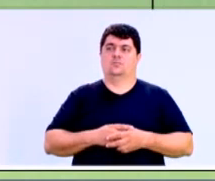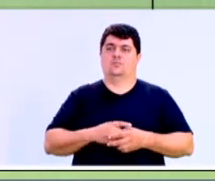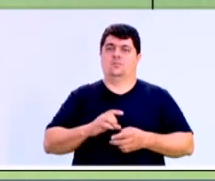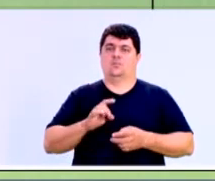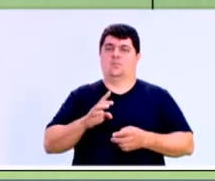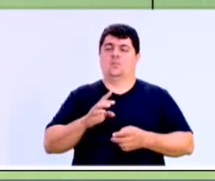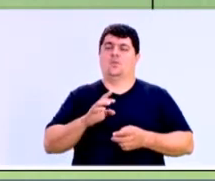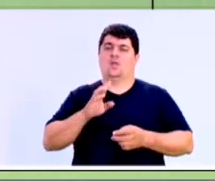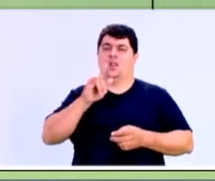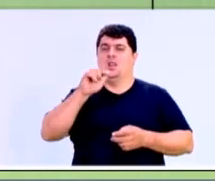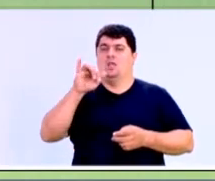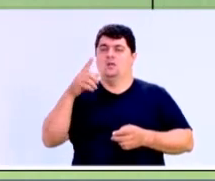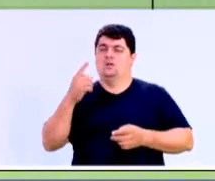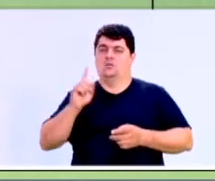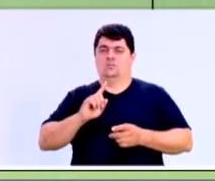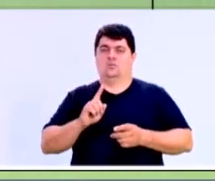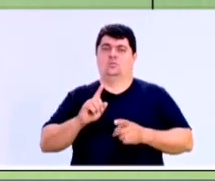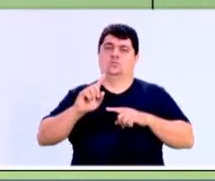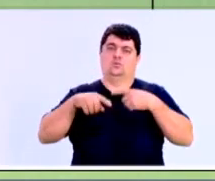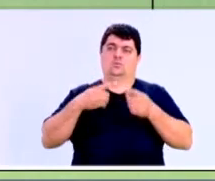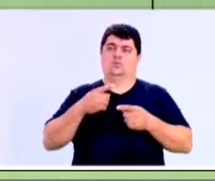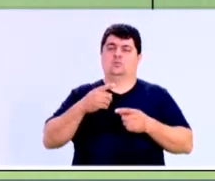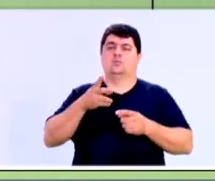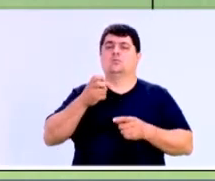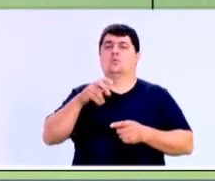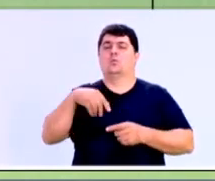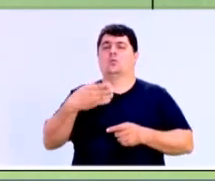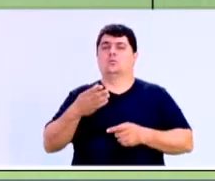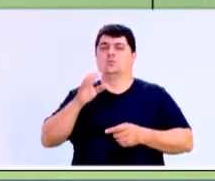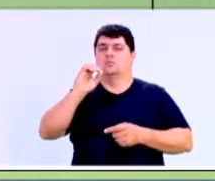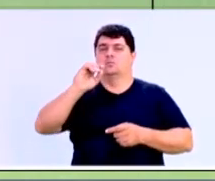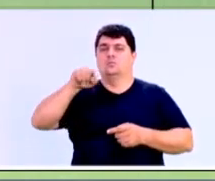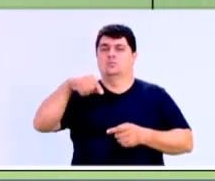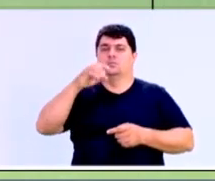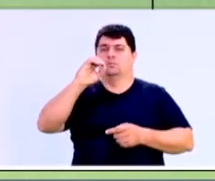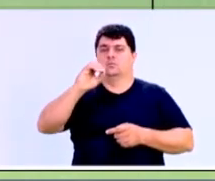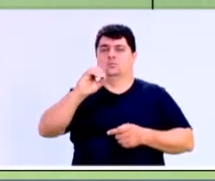exercício específico, de prazos médios. Quanto é que dá aqui, professor?